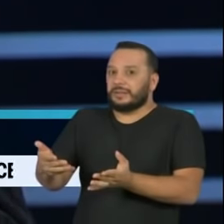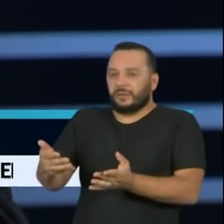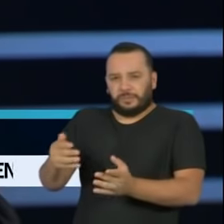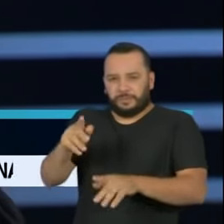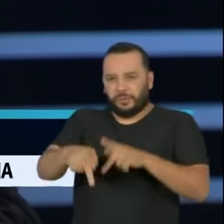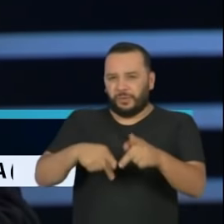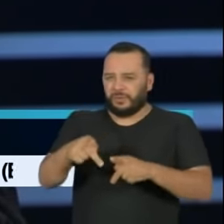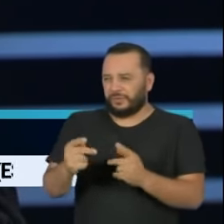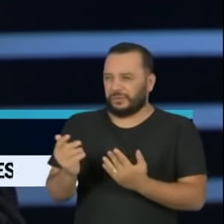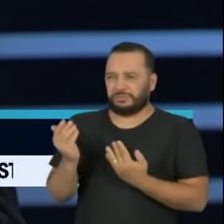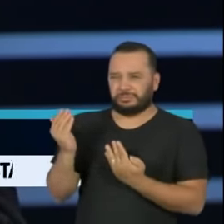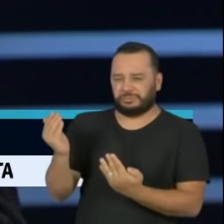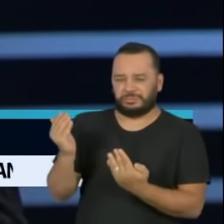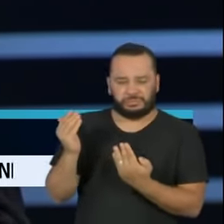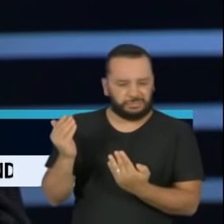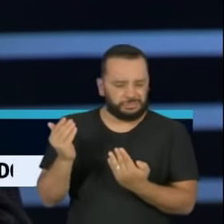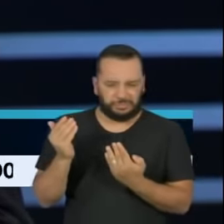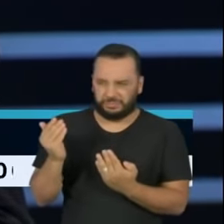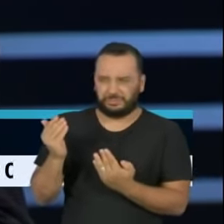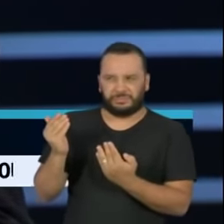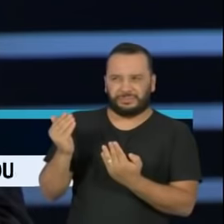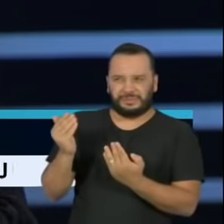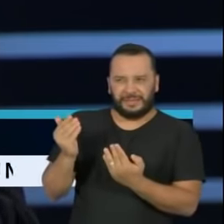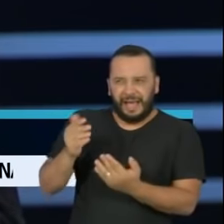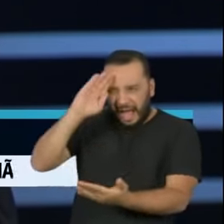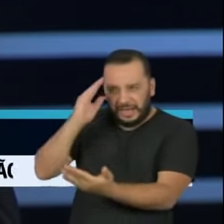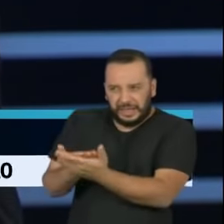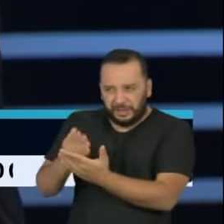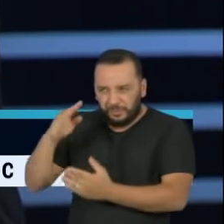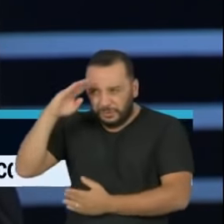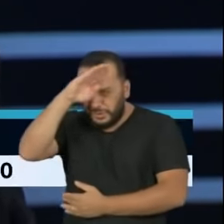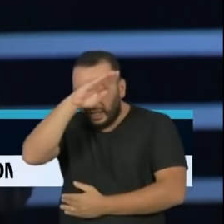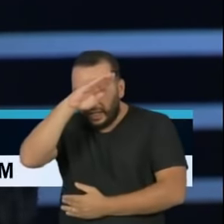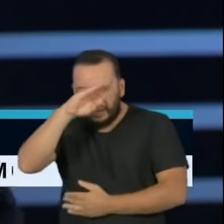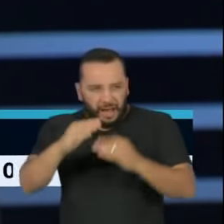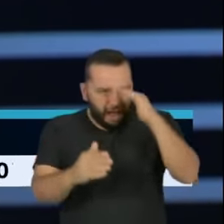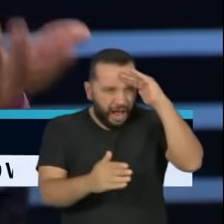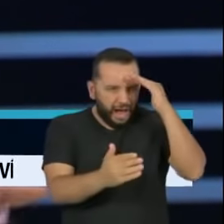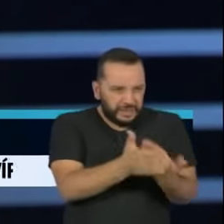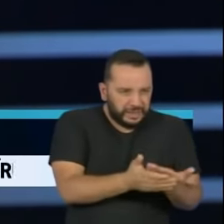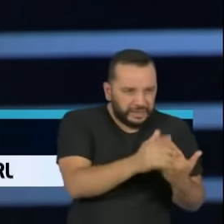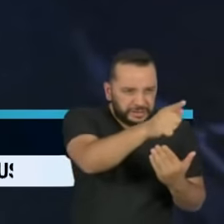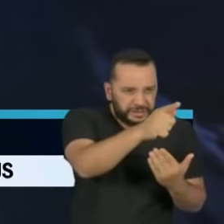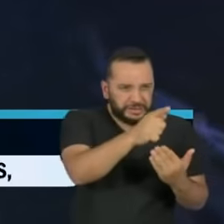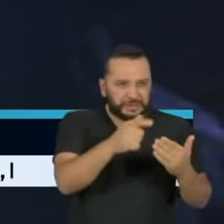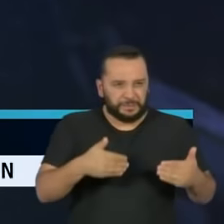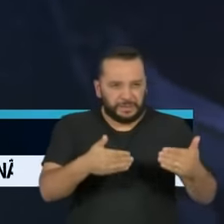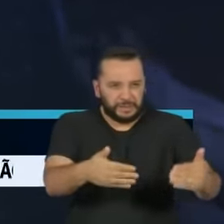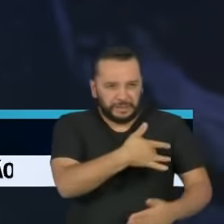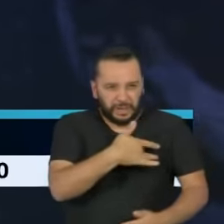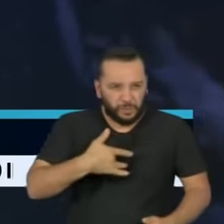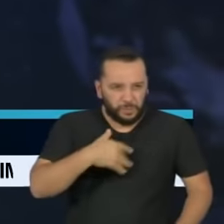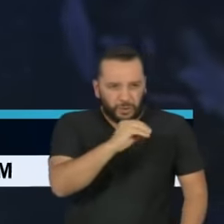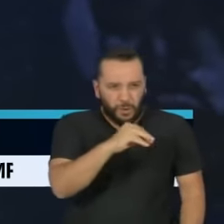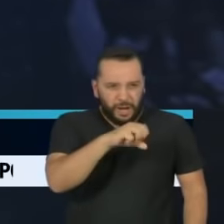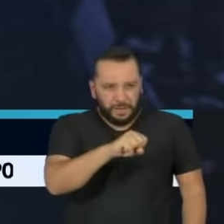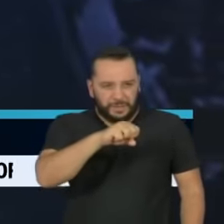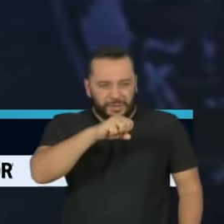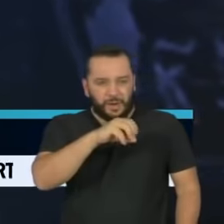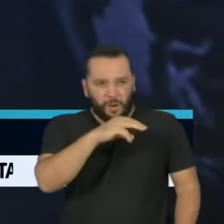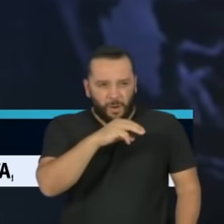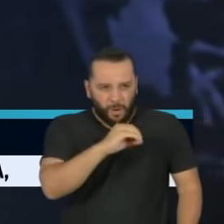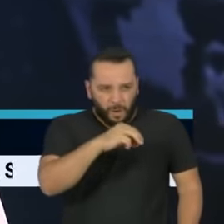desconfiança dentro de uma discussão técnica e o próprio ministro pode entrar no saco de que está fazendo isso, que está com medo de perder o emprego. E uma discussão técnica que nós havíamos